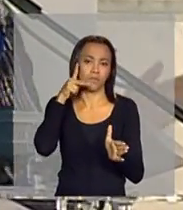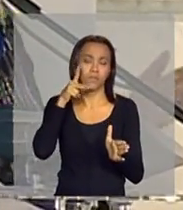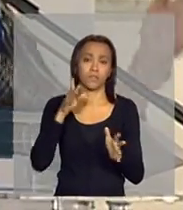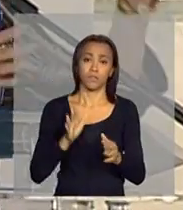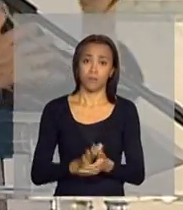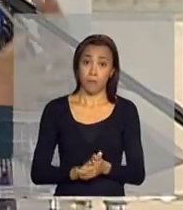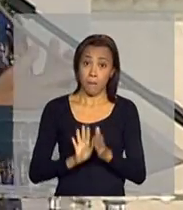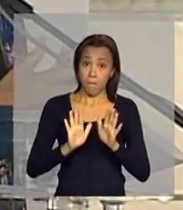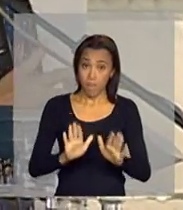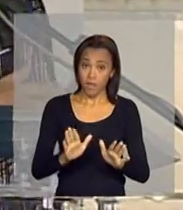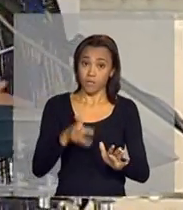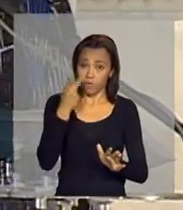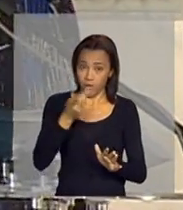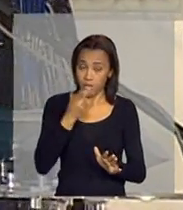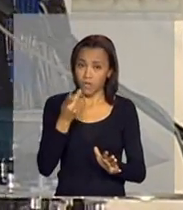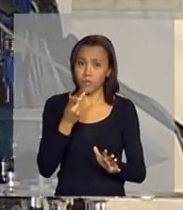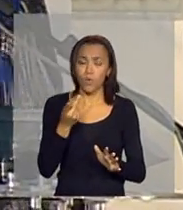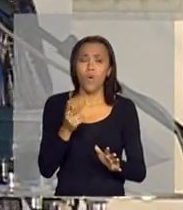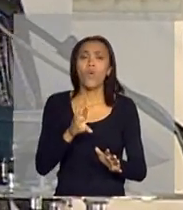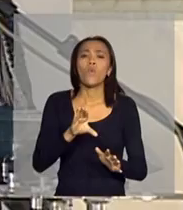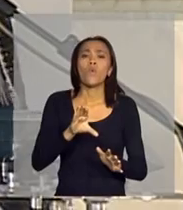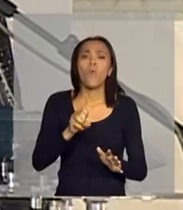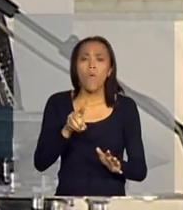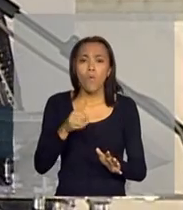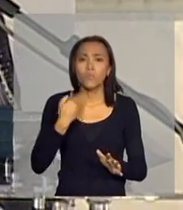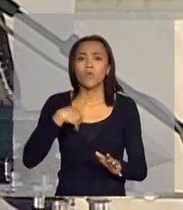das medidas que nós tomamos para